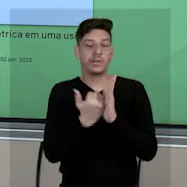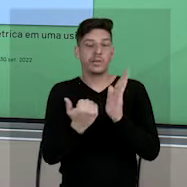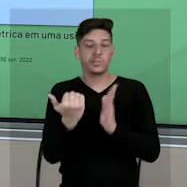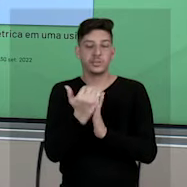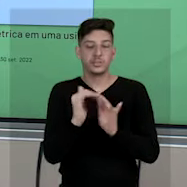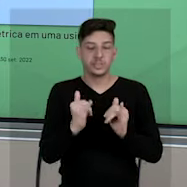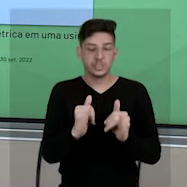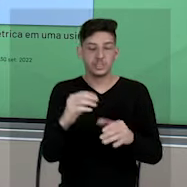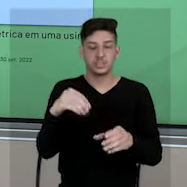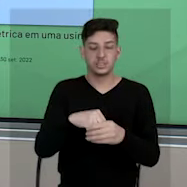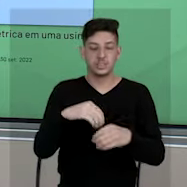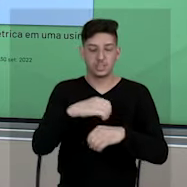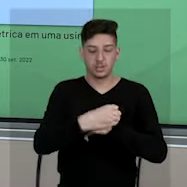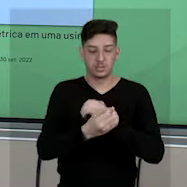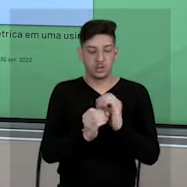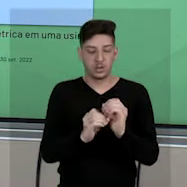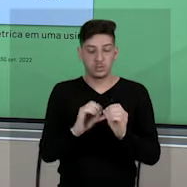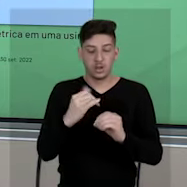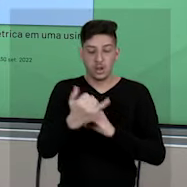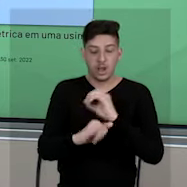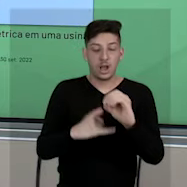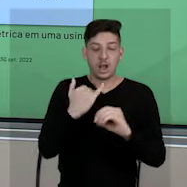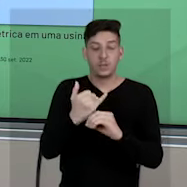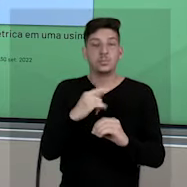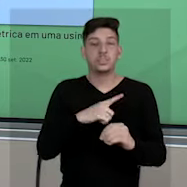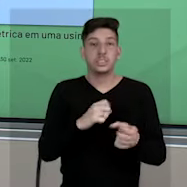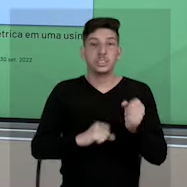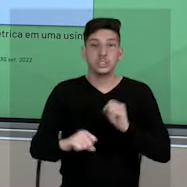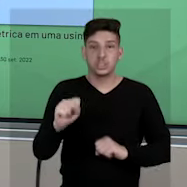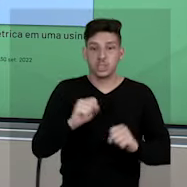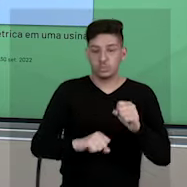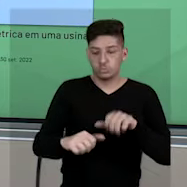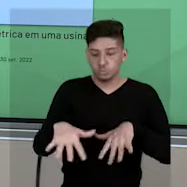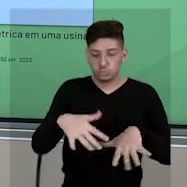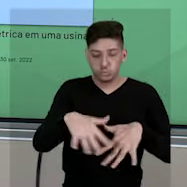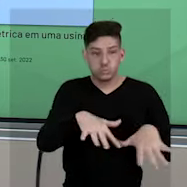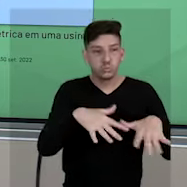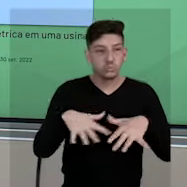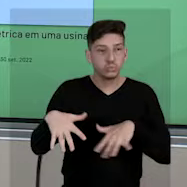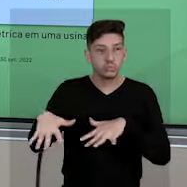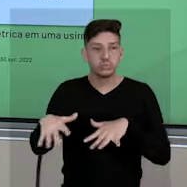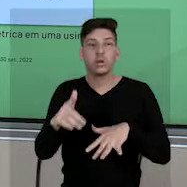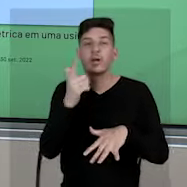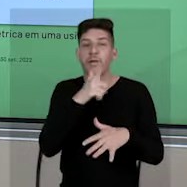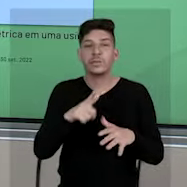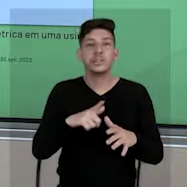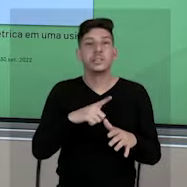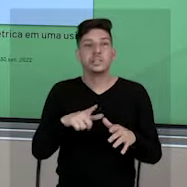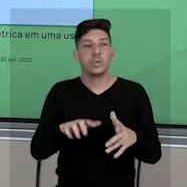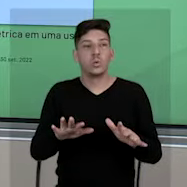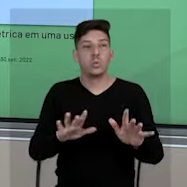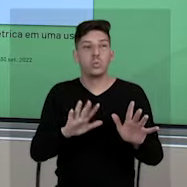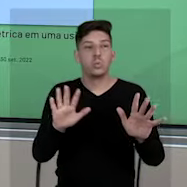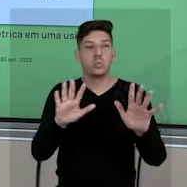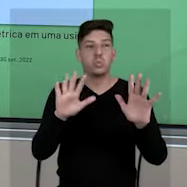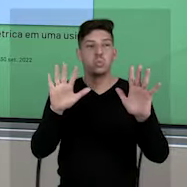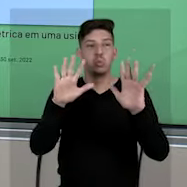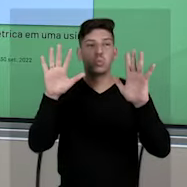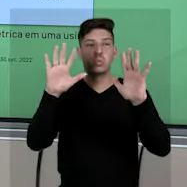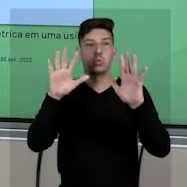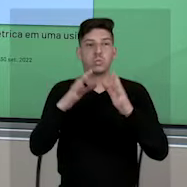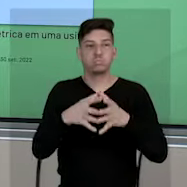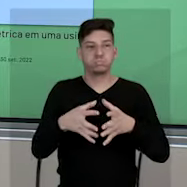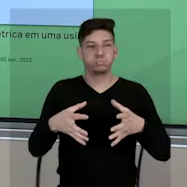nas moléculas, ó. Os átomos estão super agitados e aí você faz com que ele expanda. Então essa expansão, ela passa